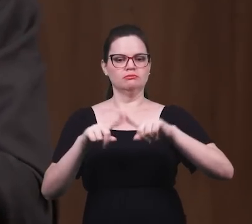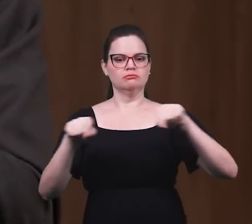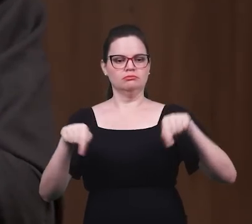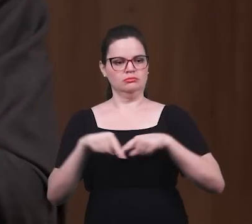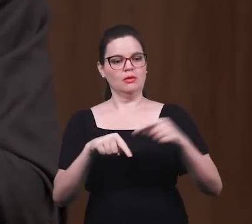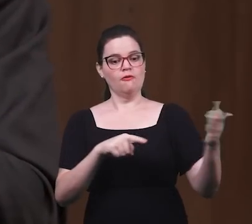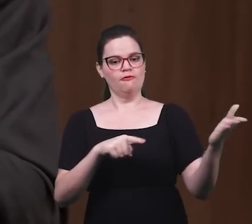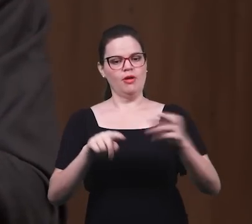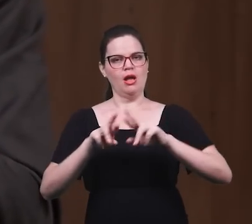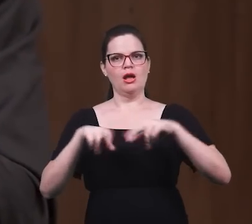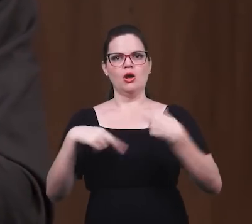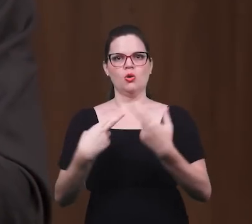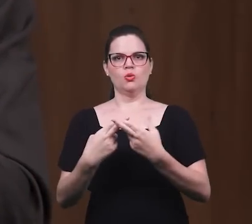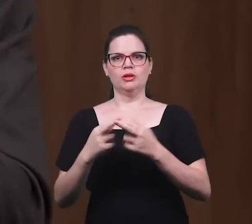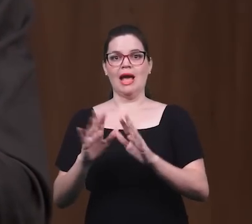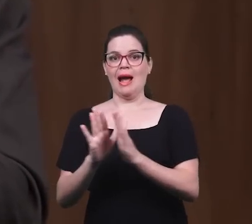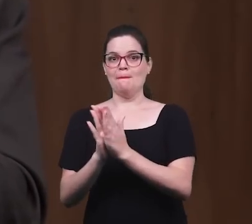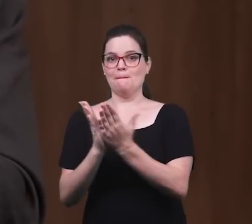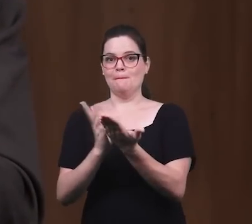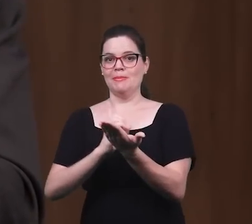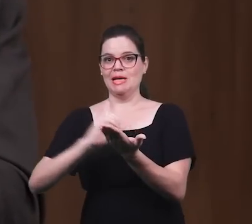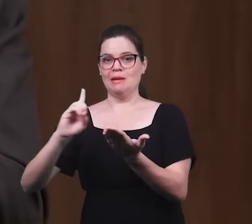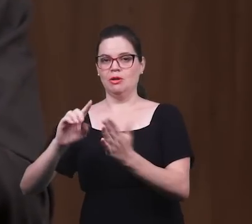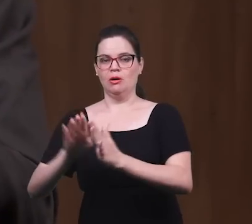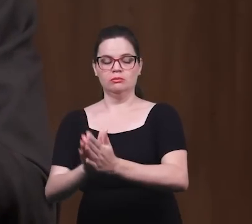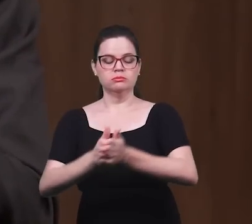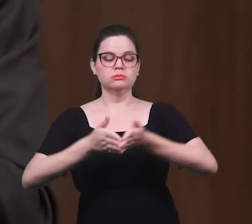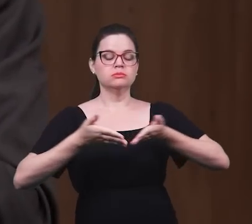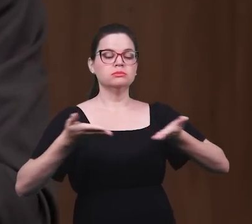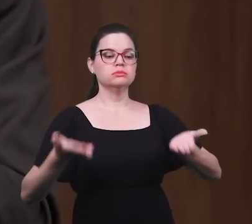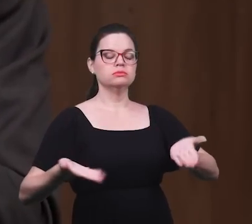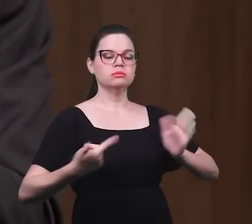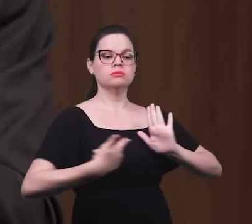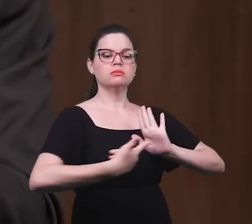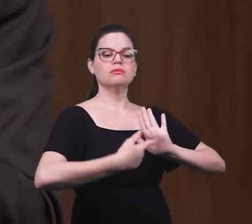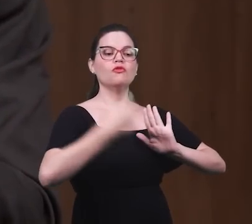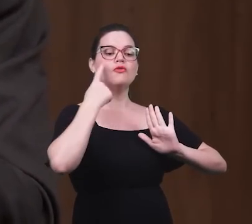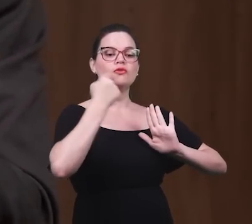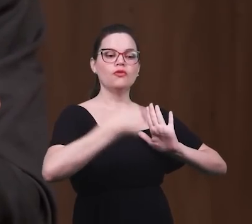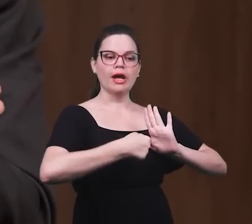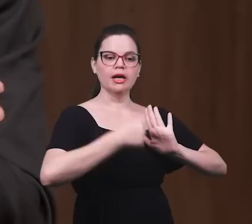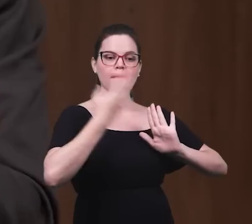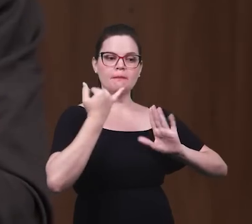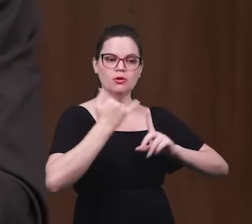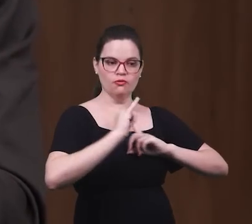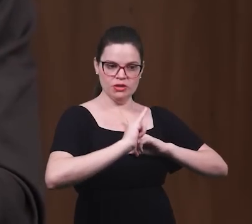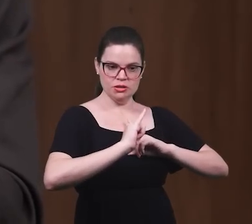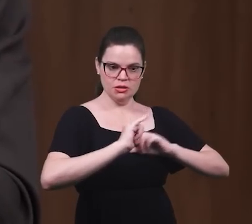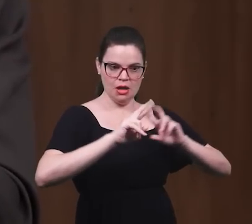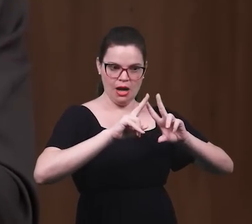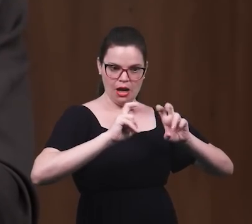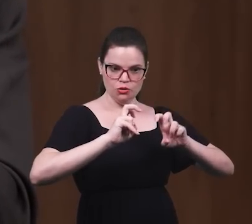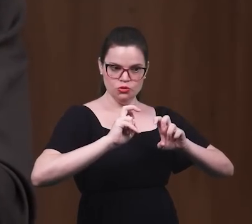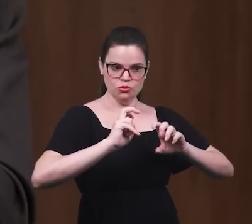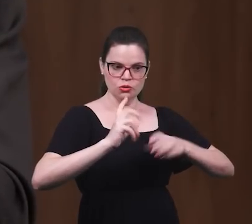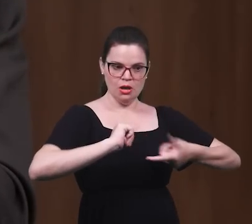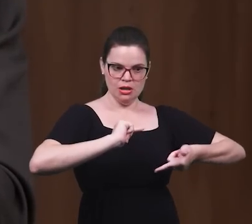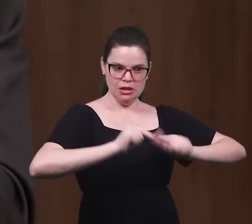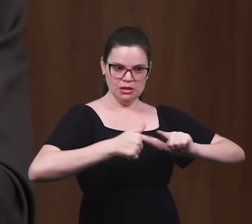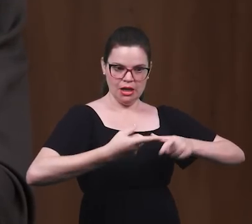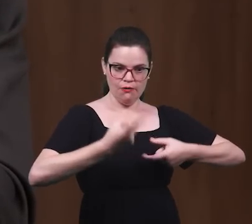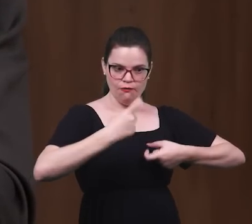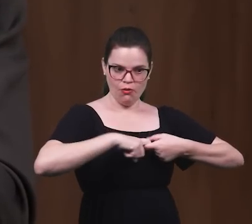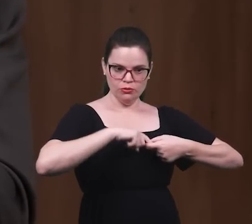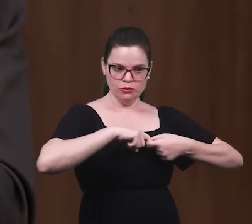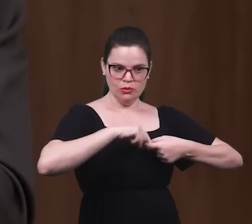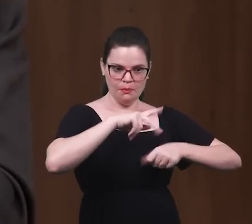profecia que um dia a figueira ia brotar, que um dia Israel ia voltar a ser Estado, se cumpriu hoje, Israel voltou à